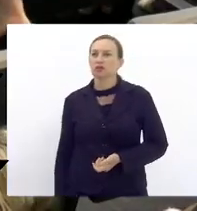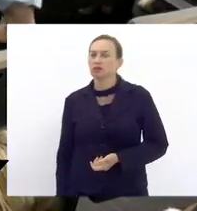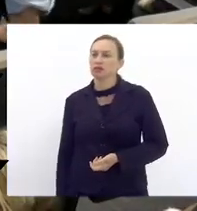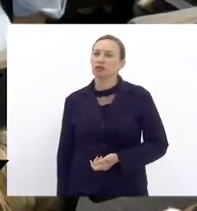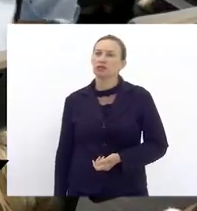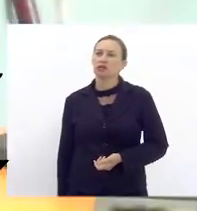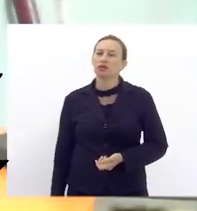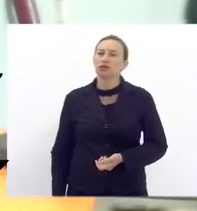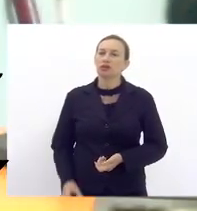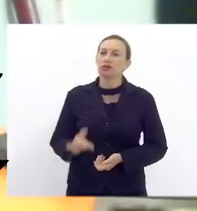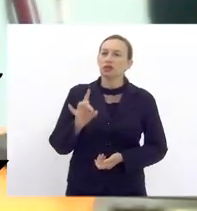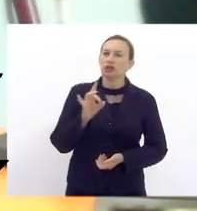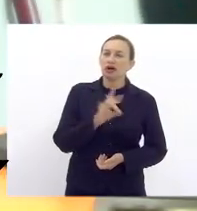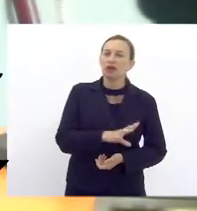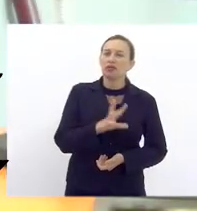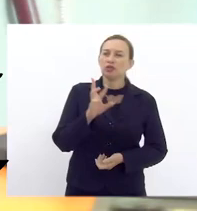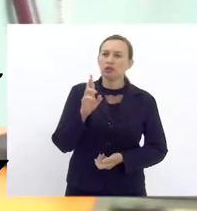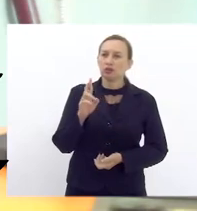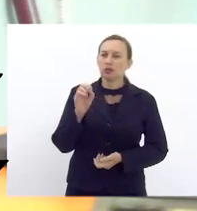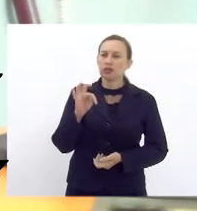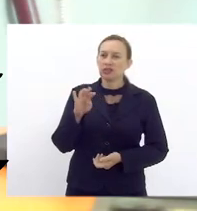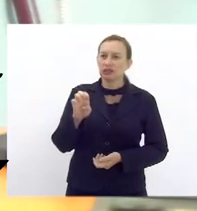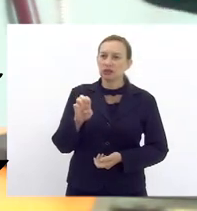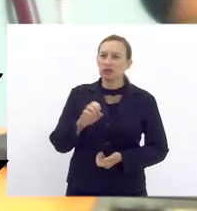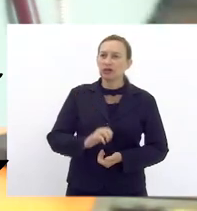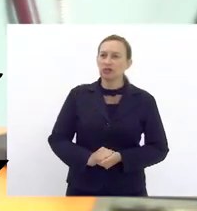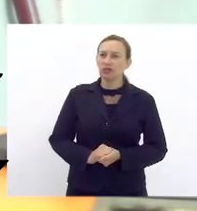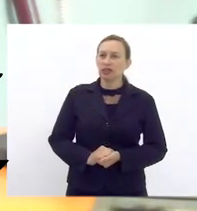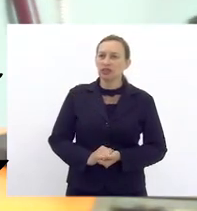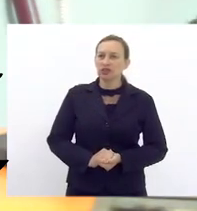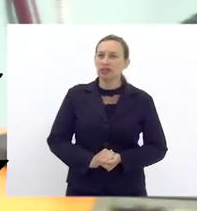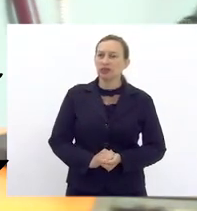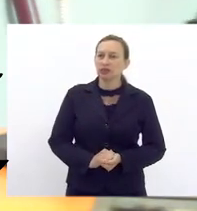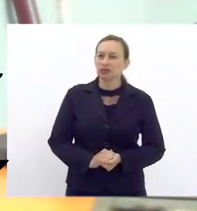e a última vai ser Rosane Nobre Itaboraí